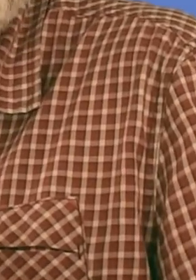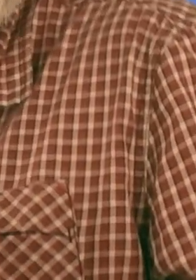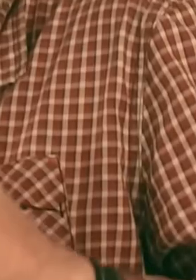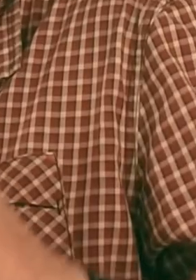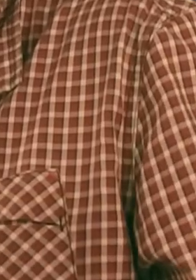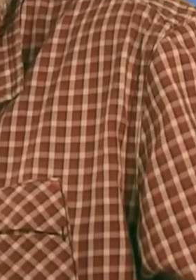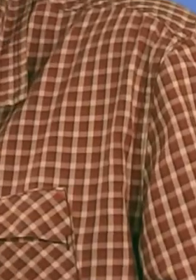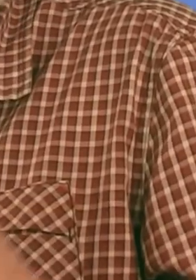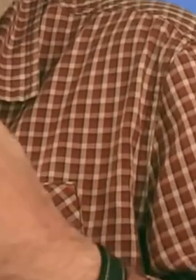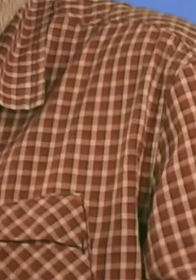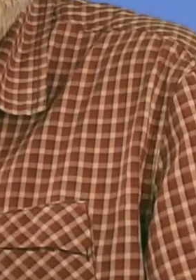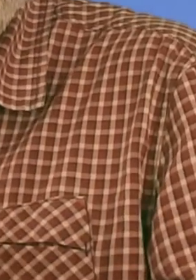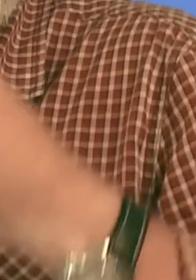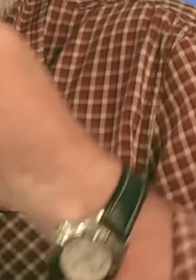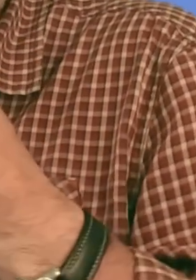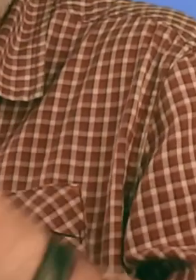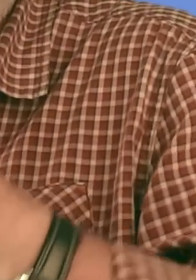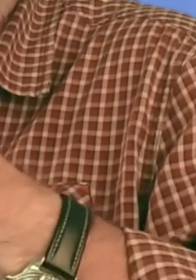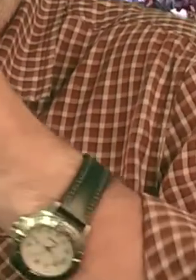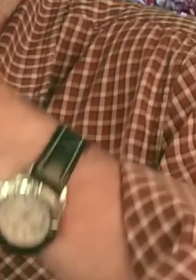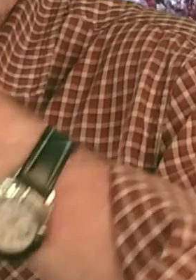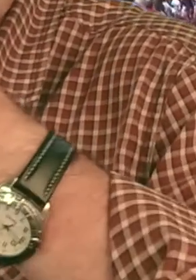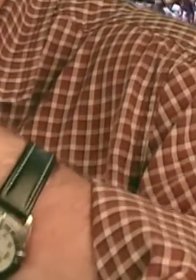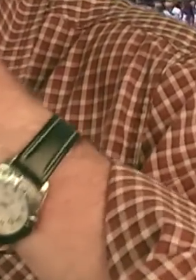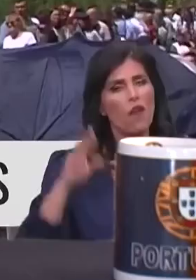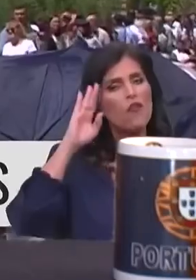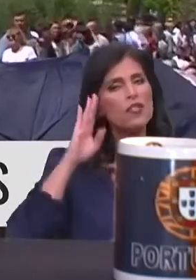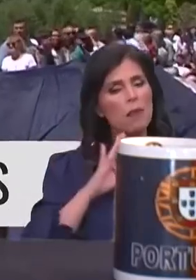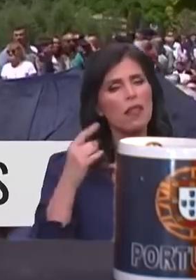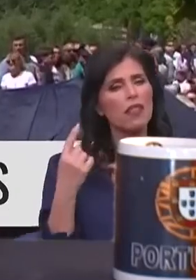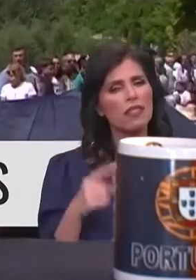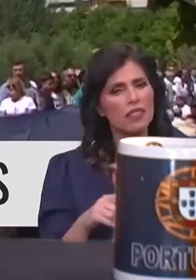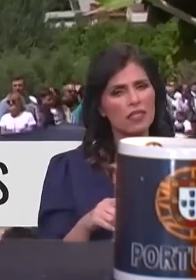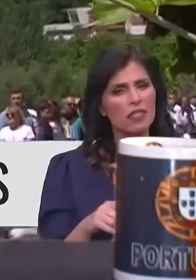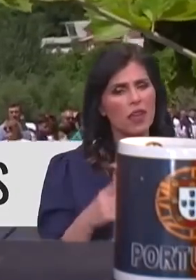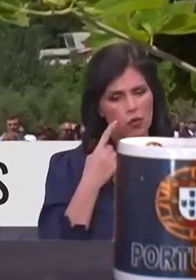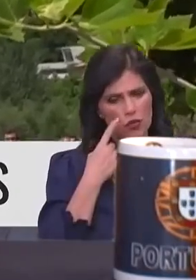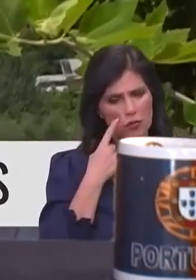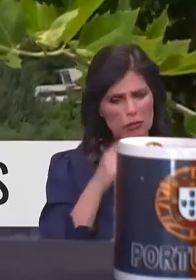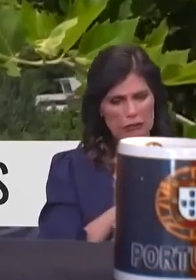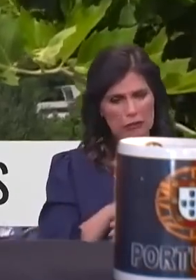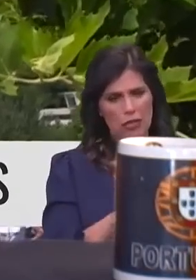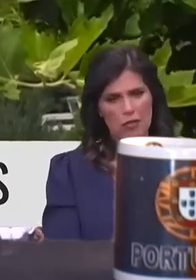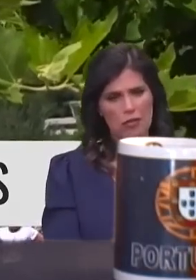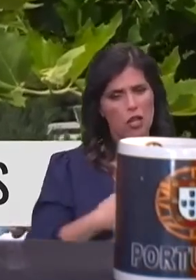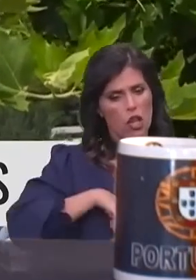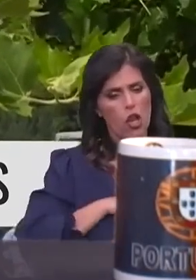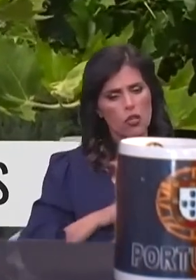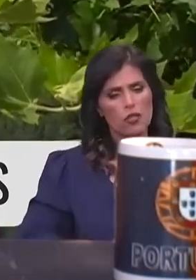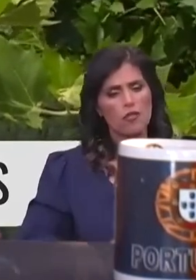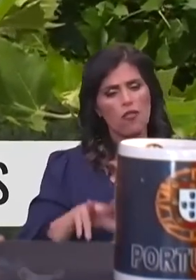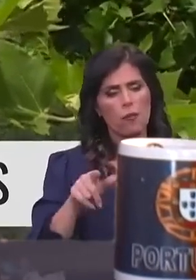impede dos meus colegas dê perceberem que este governo até poderá fazer alguma coisa em para outros professores satisfazer alguma